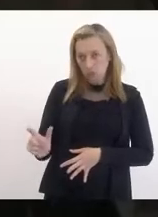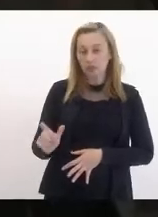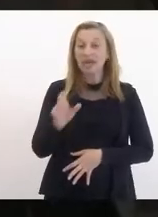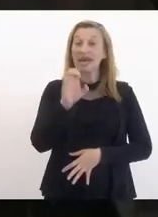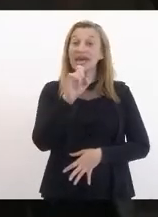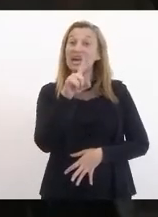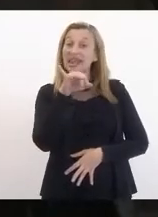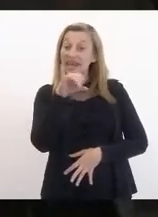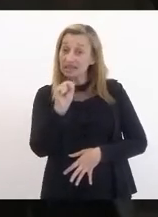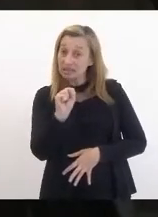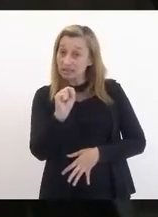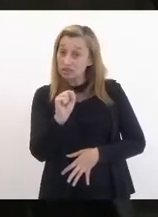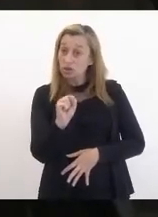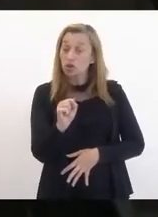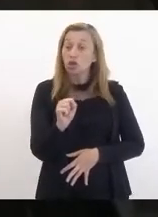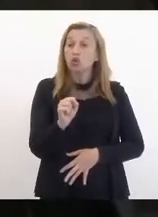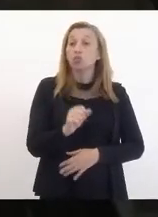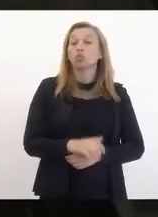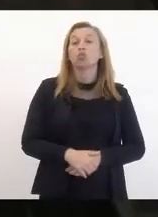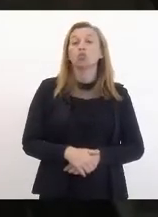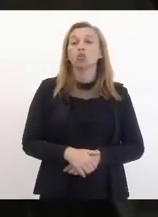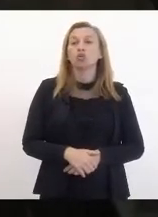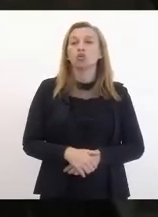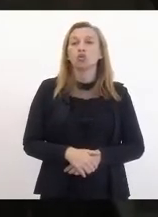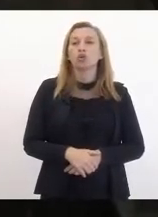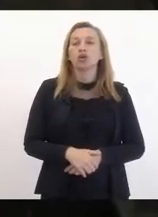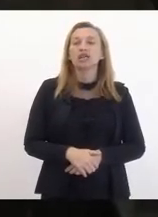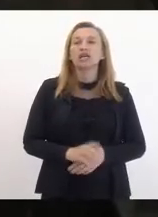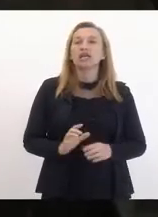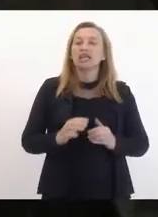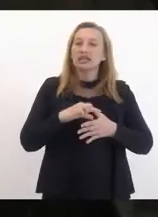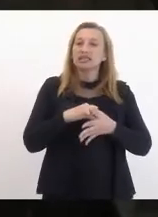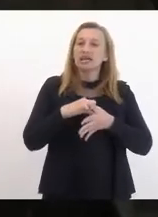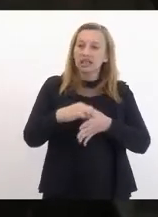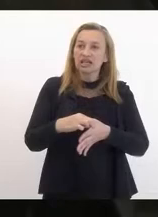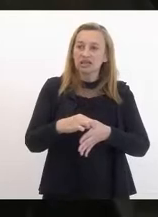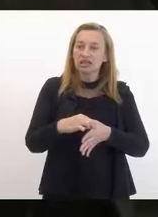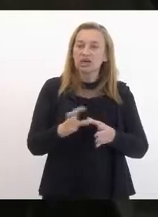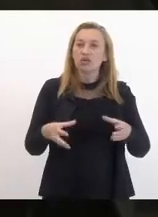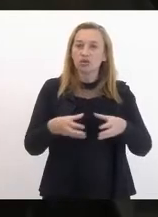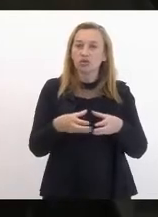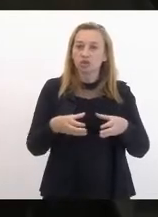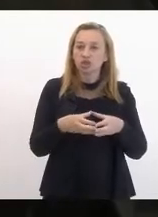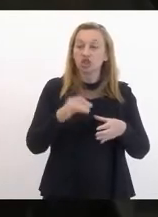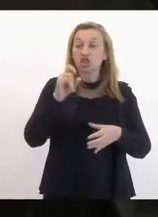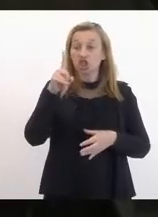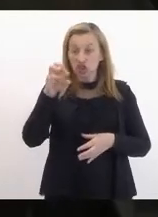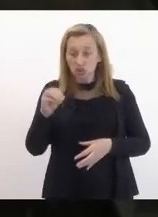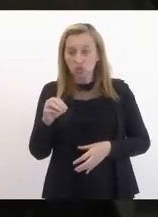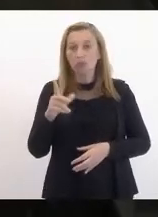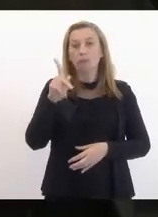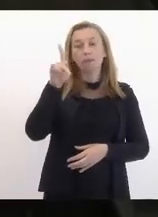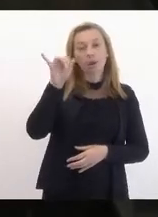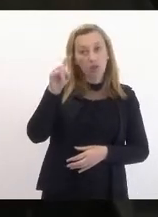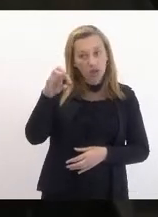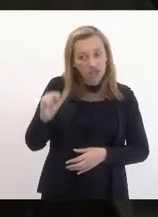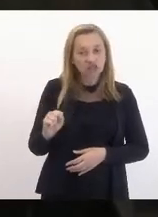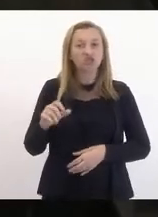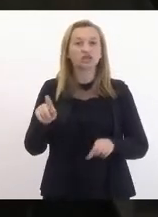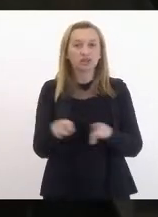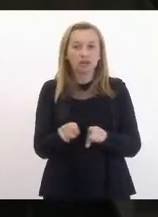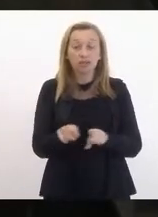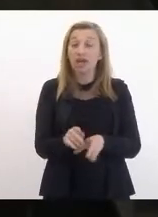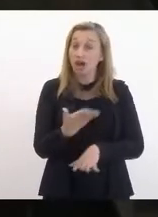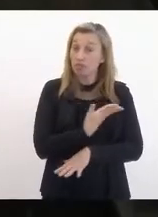Elias. O índio, liderança comunitária do Palácio, conhecia o Elias, o paulista também, meu querido amigo, ambos